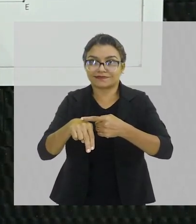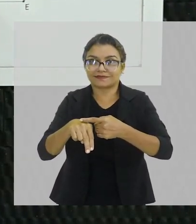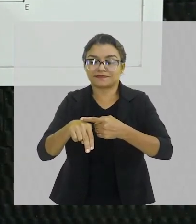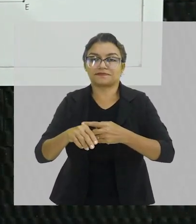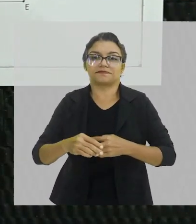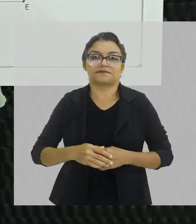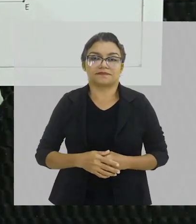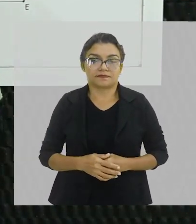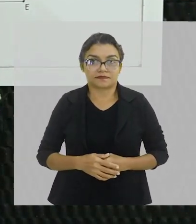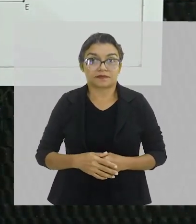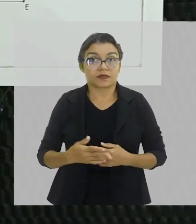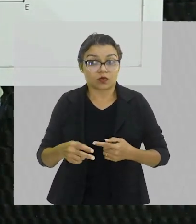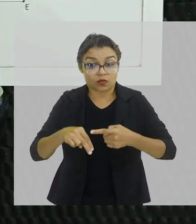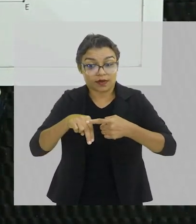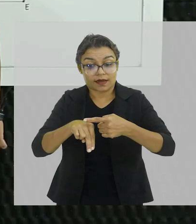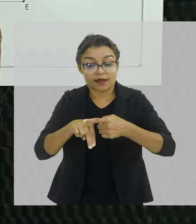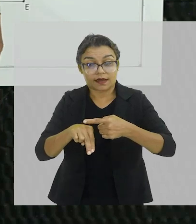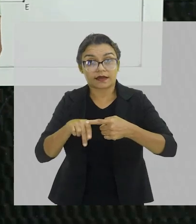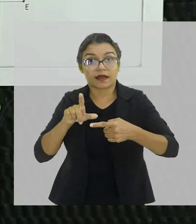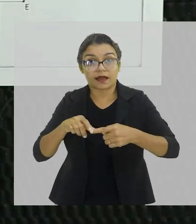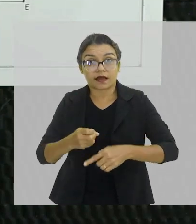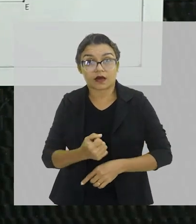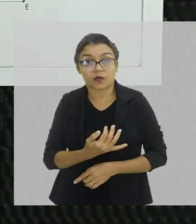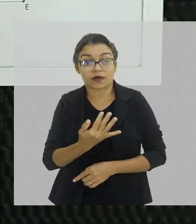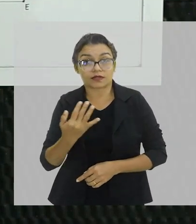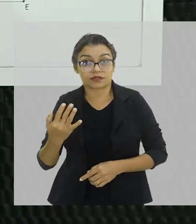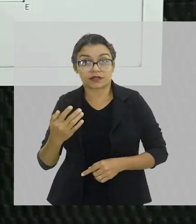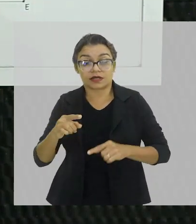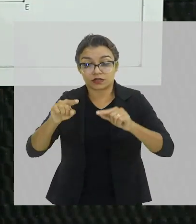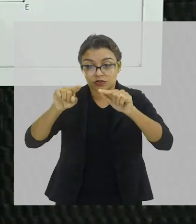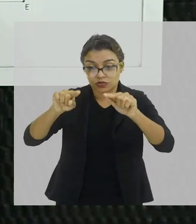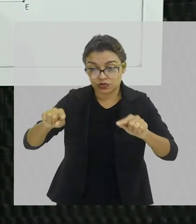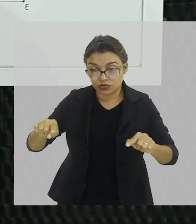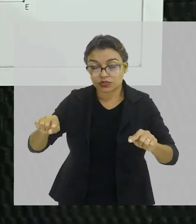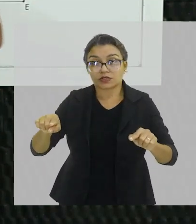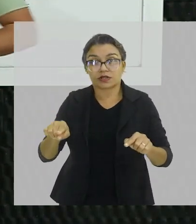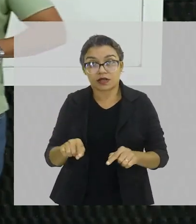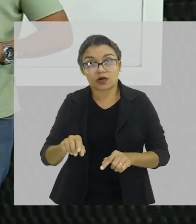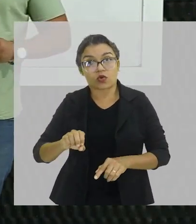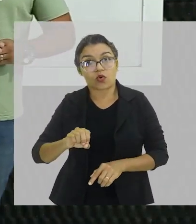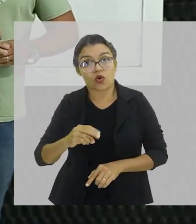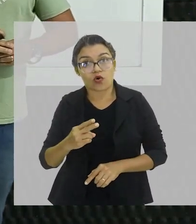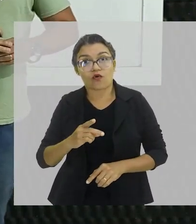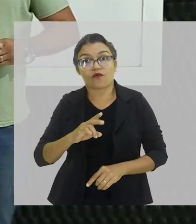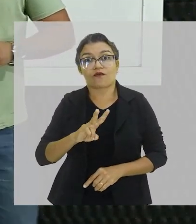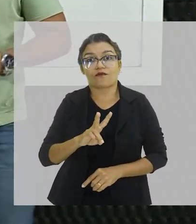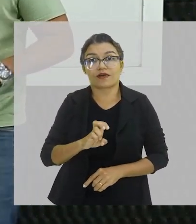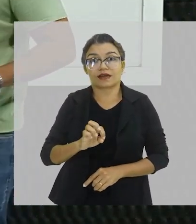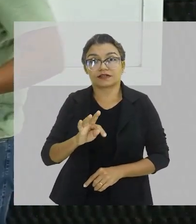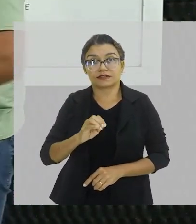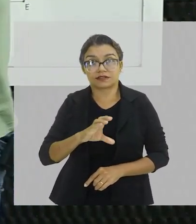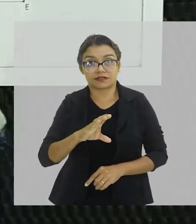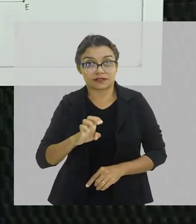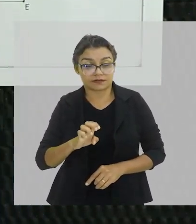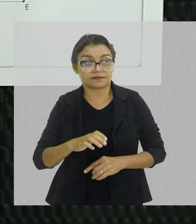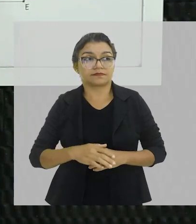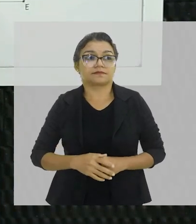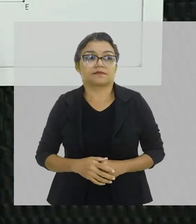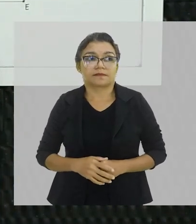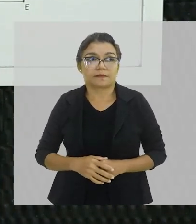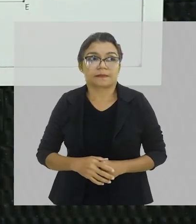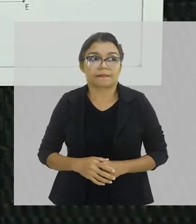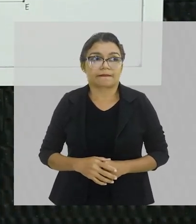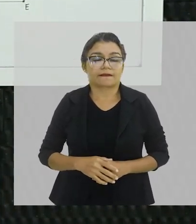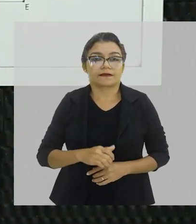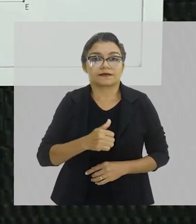certo? Sendo N a quantidade de lados ou a quantidade de vértices de um polígono, tá? Então, 180